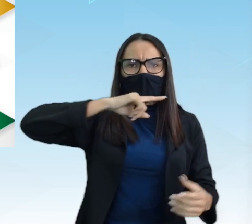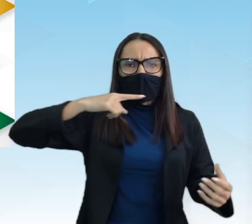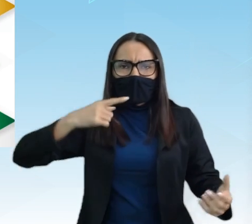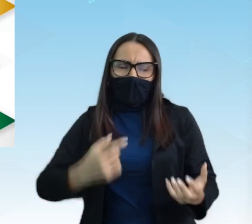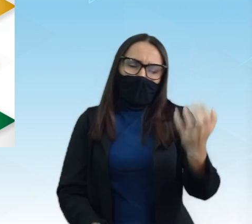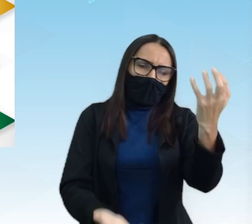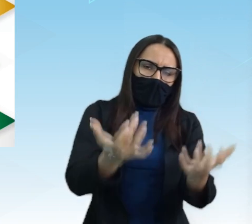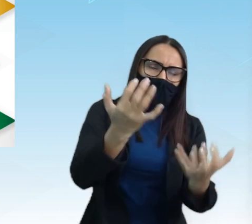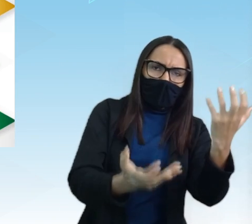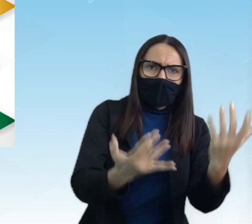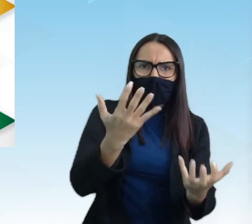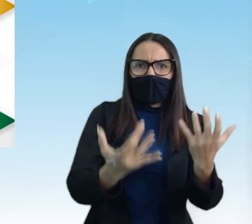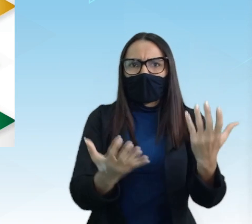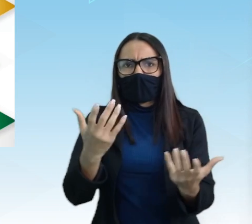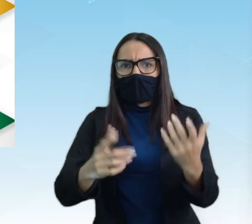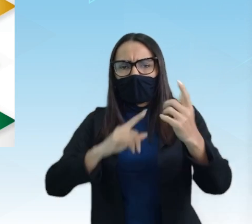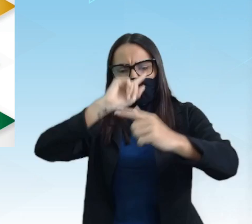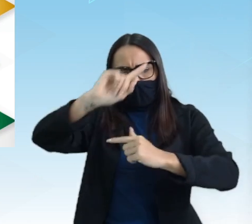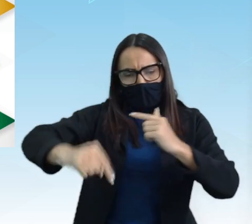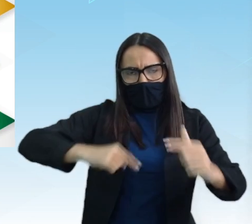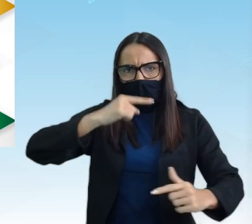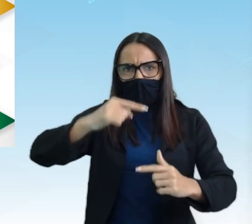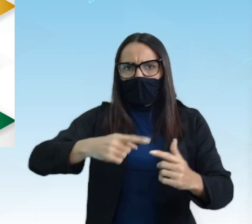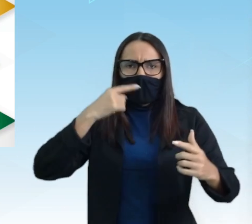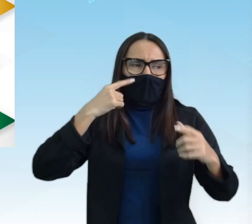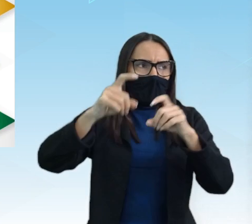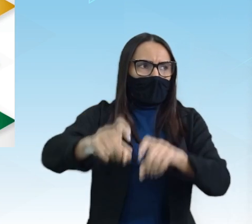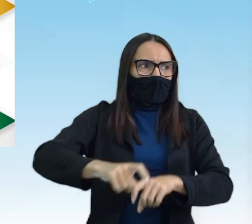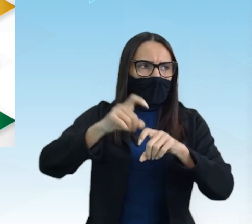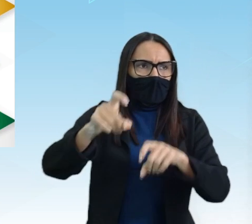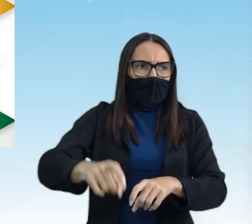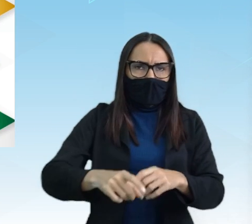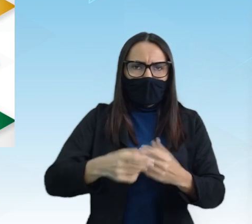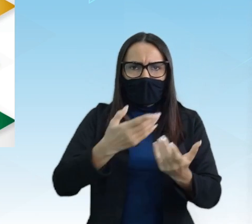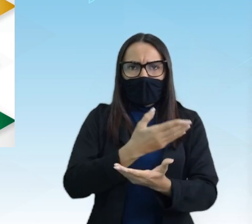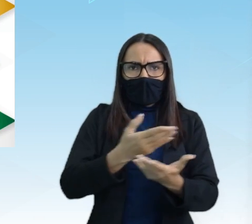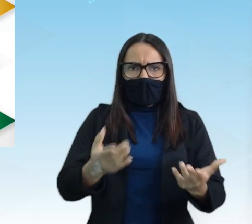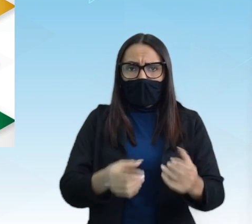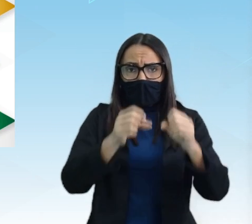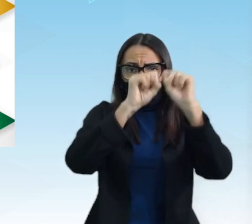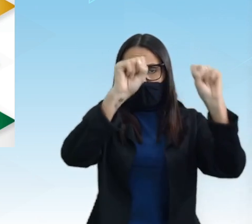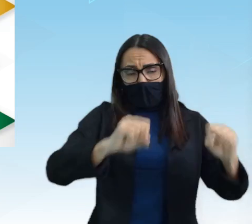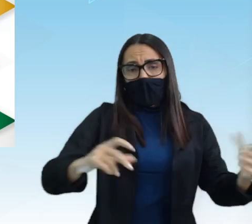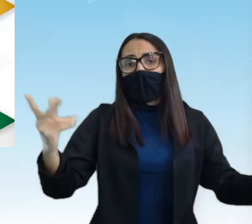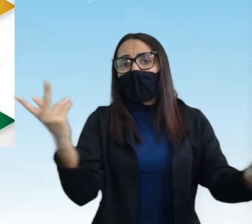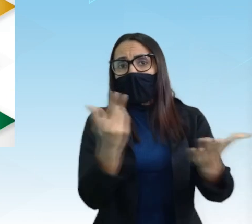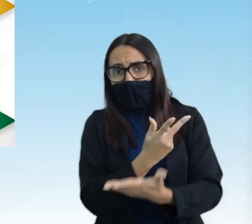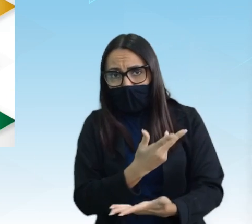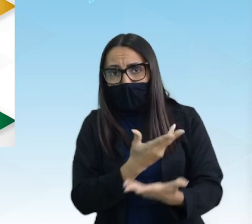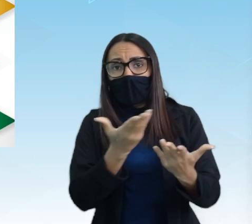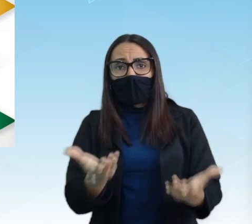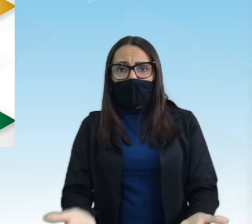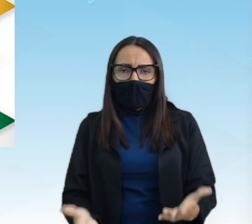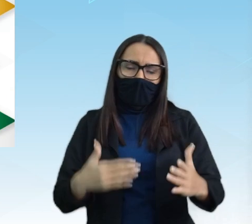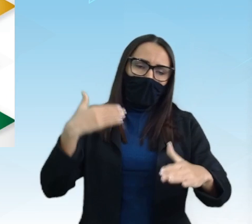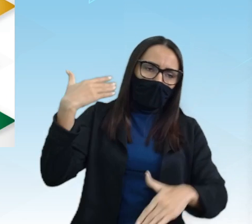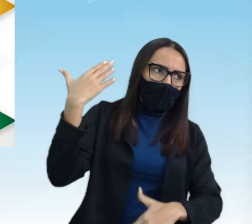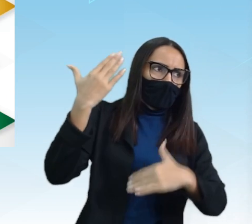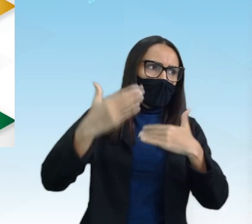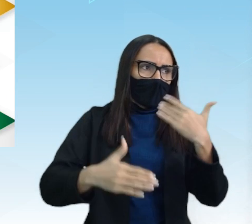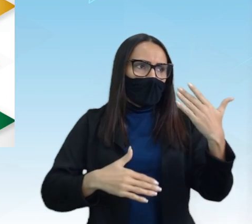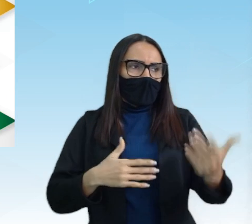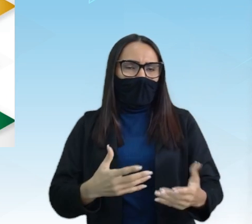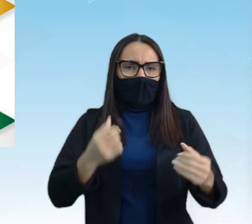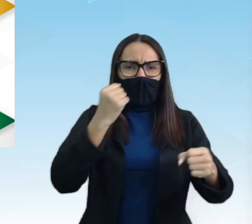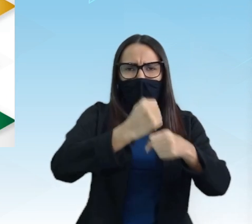para poder limpar o chão para a próxima plantação. Só que esse sistema é errado, porque com o tempo ele vai matar